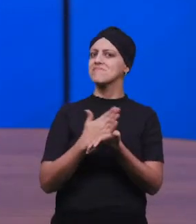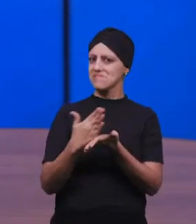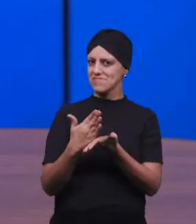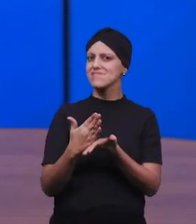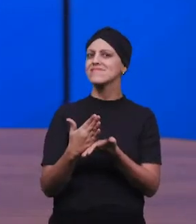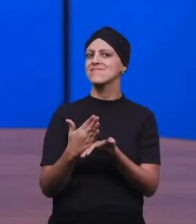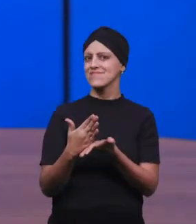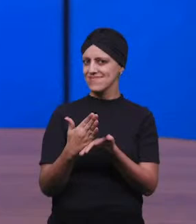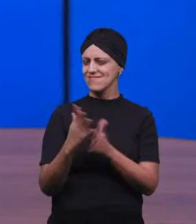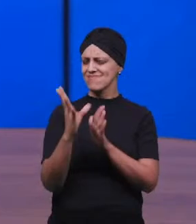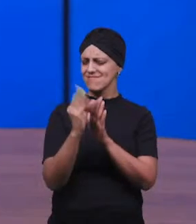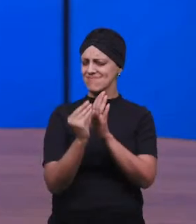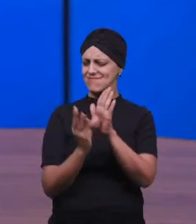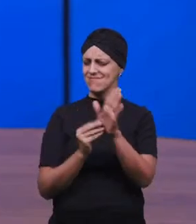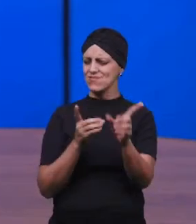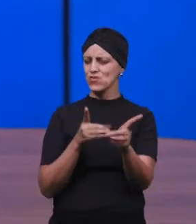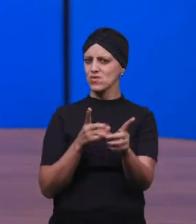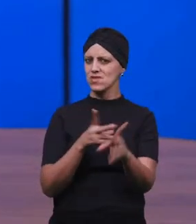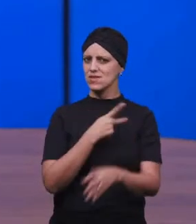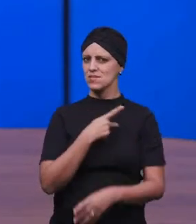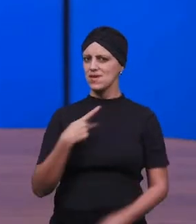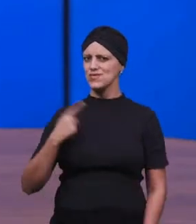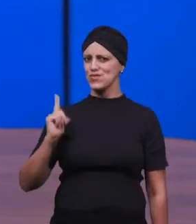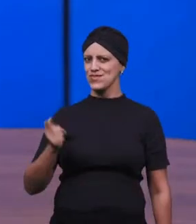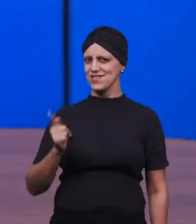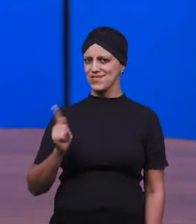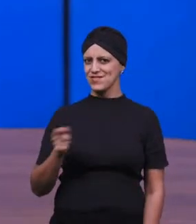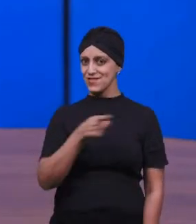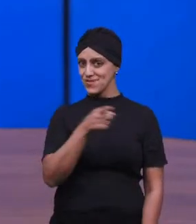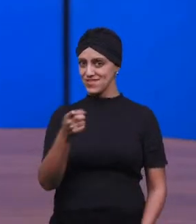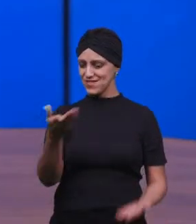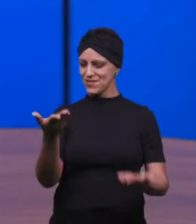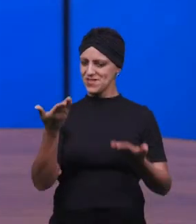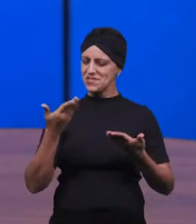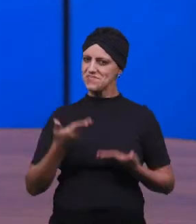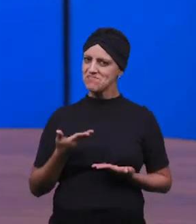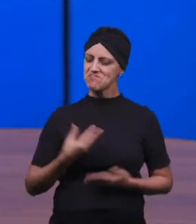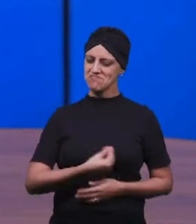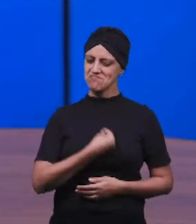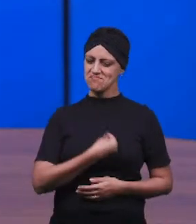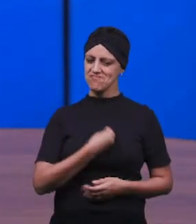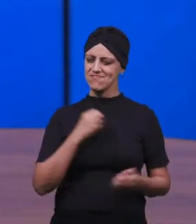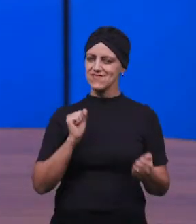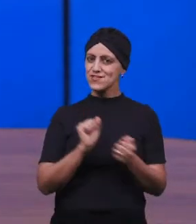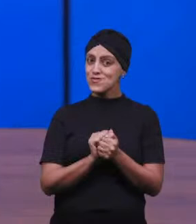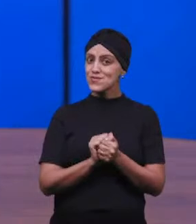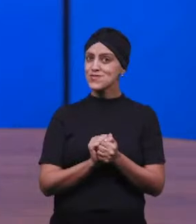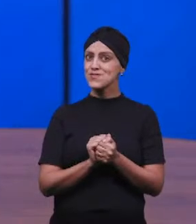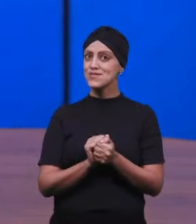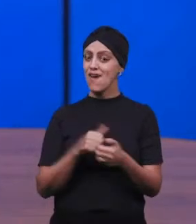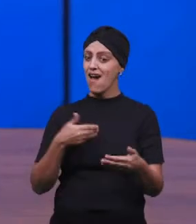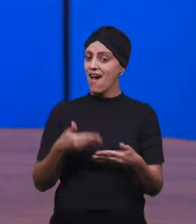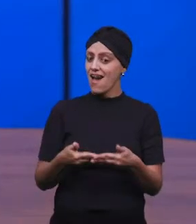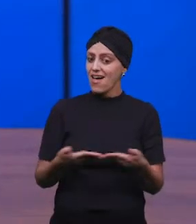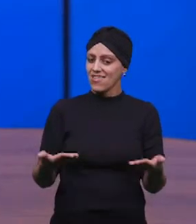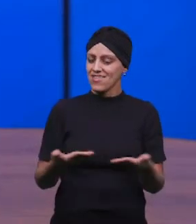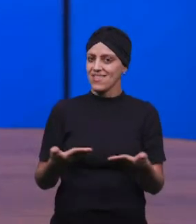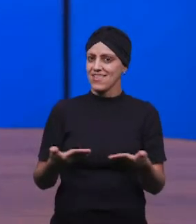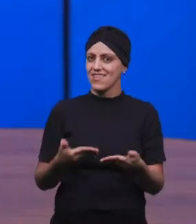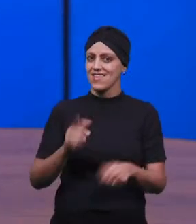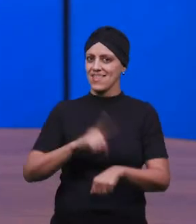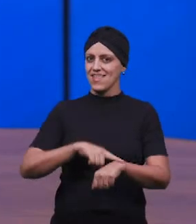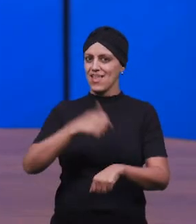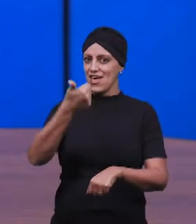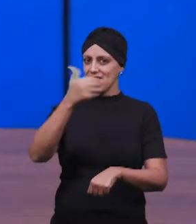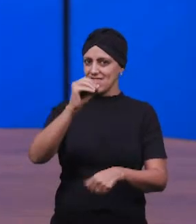Dominical com a palavra que será dada do conteúdo doutrinário pelo pastor Gedeu Tigueiros. E você é nosso convidado para permanecer conosco